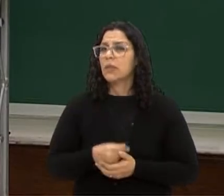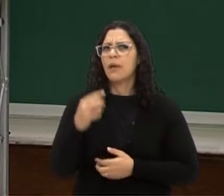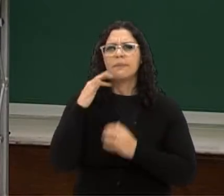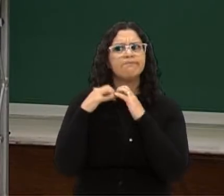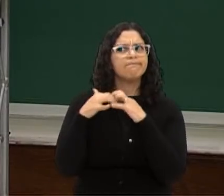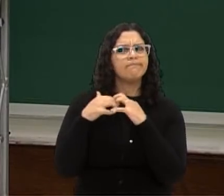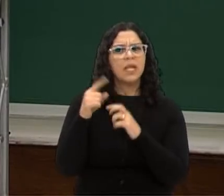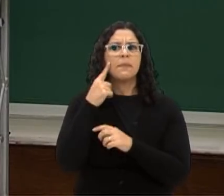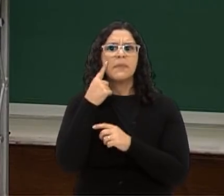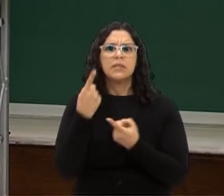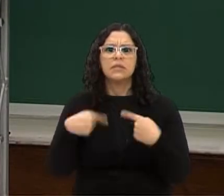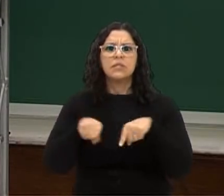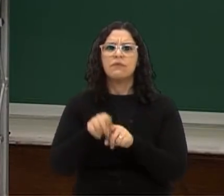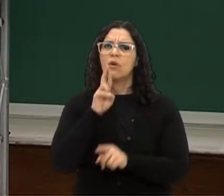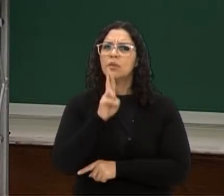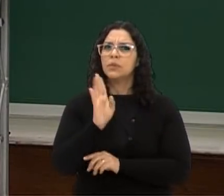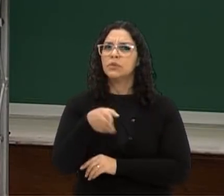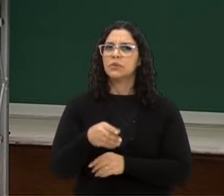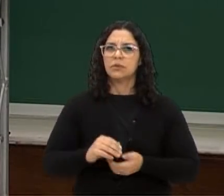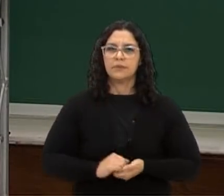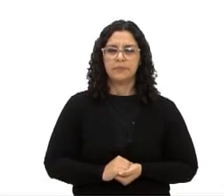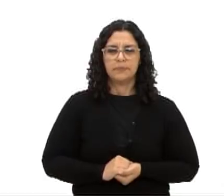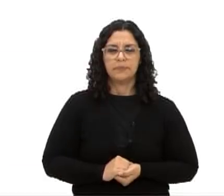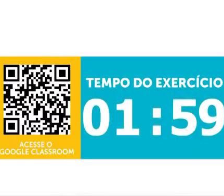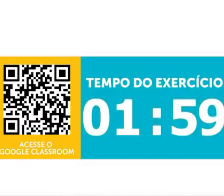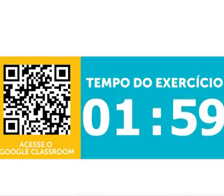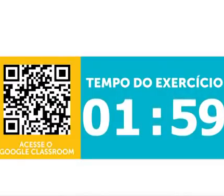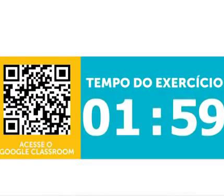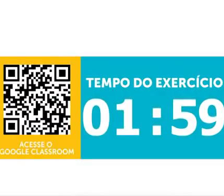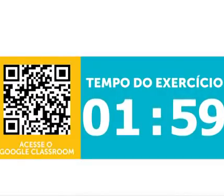Pensa um pouquinho e a gente já volta com a resposta desse quiz para você.